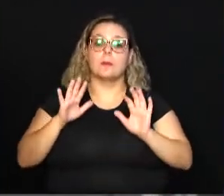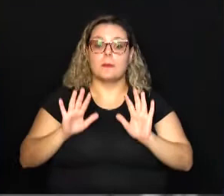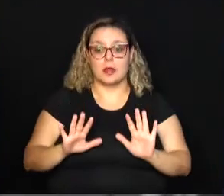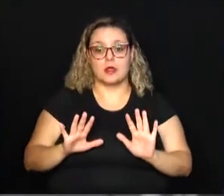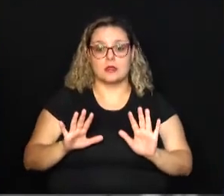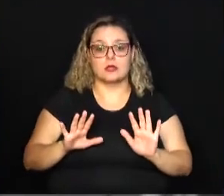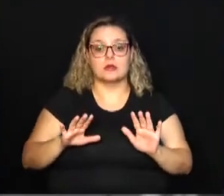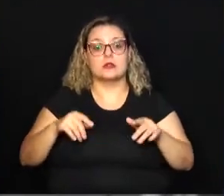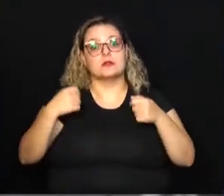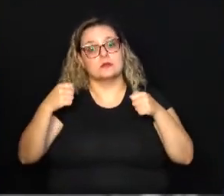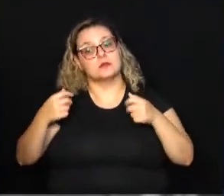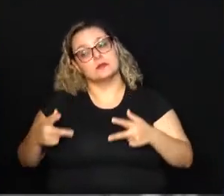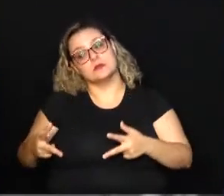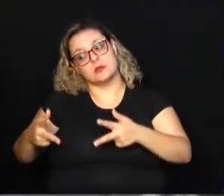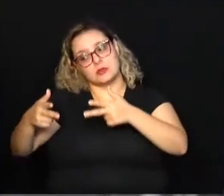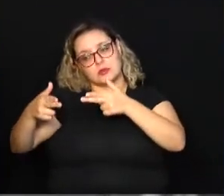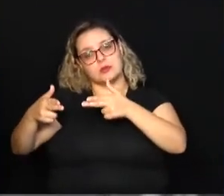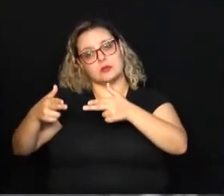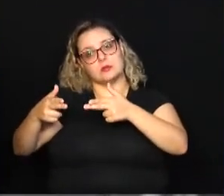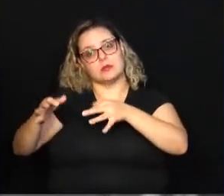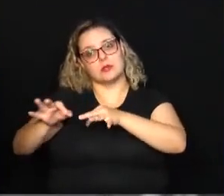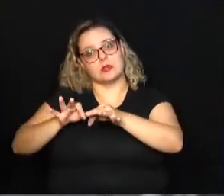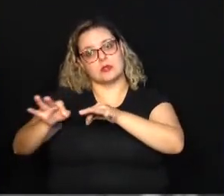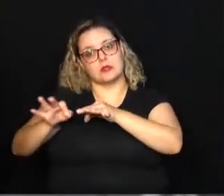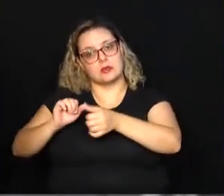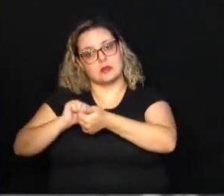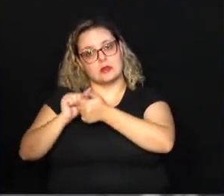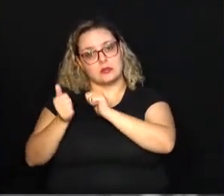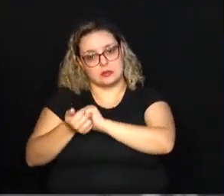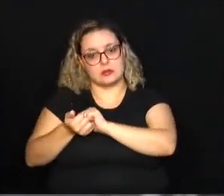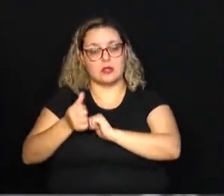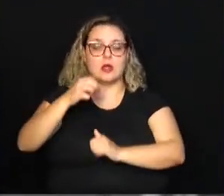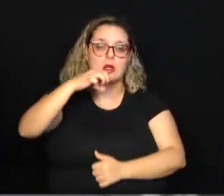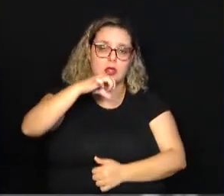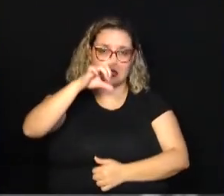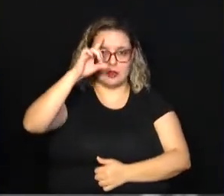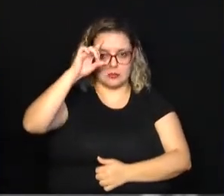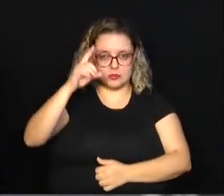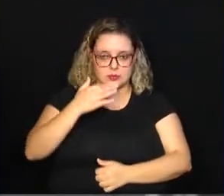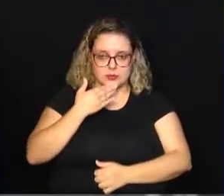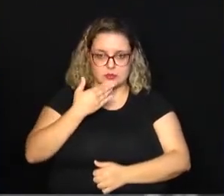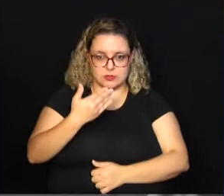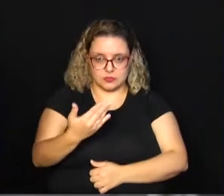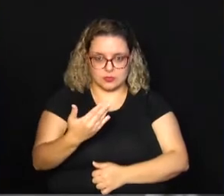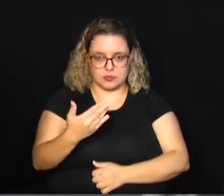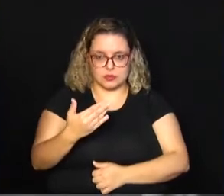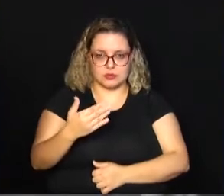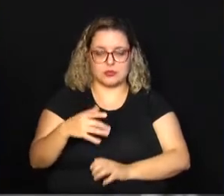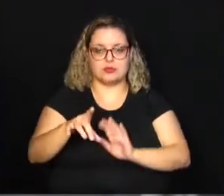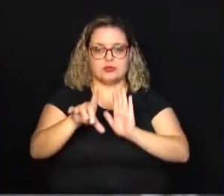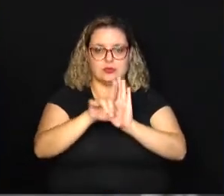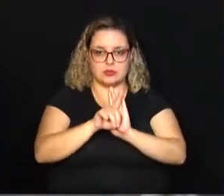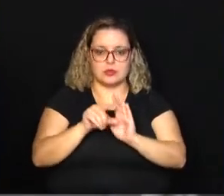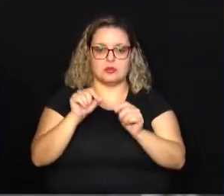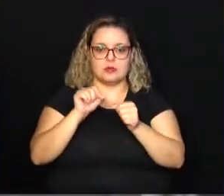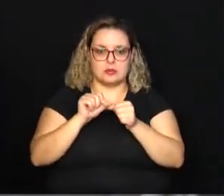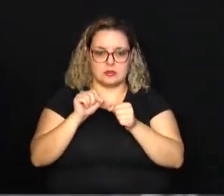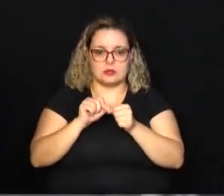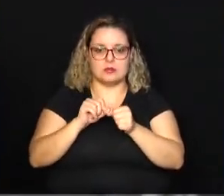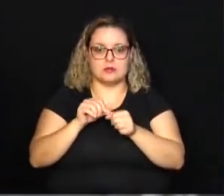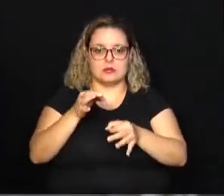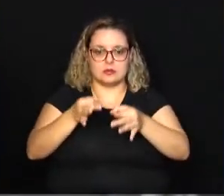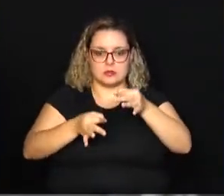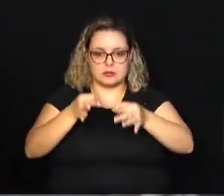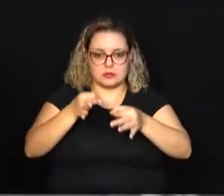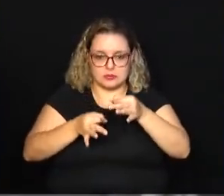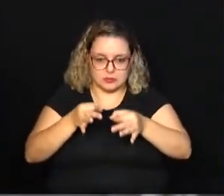algumas intervenções ainda. Então, hoje, completa-se 9 dias dessa requisição legal que nós fizemos, ou judiciária que